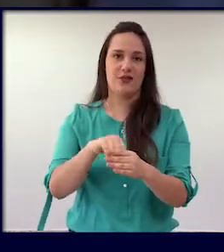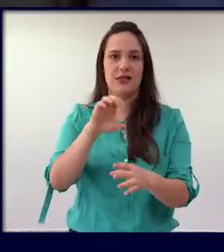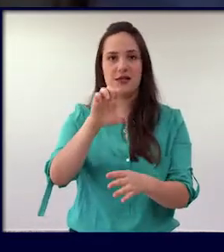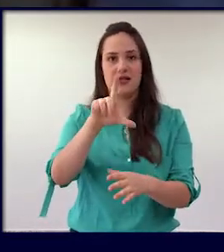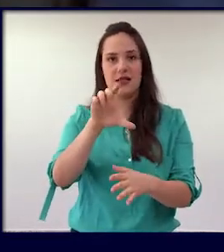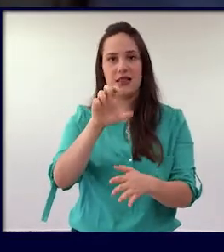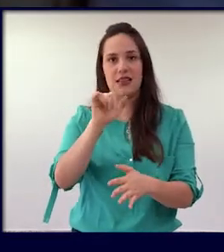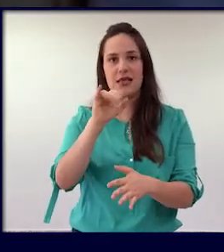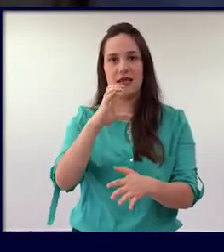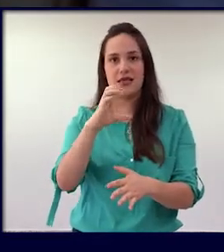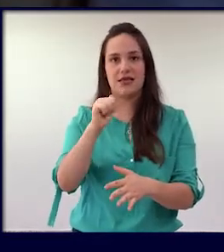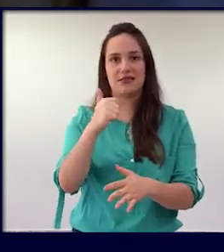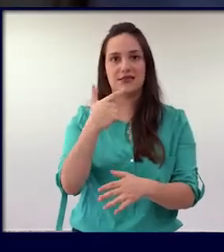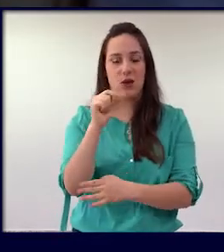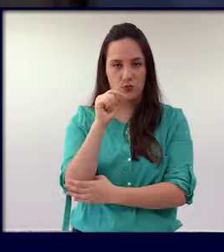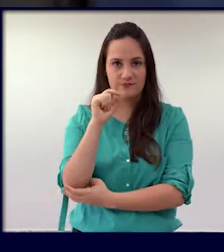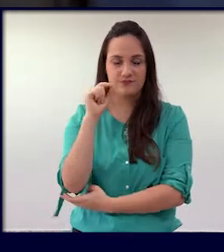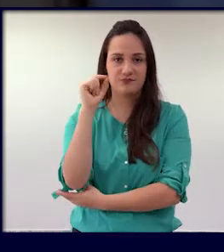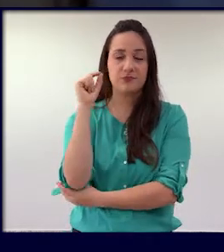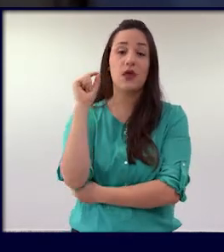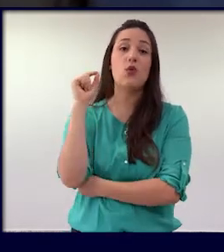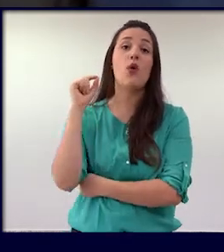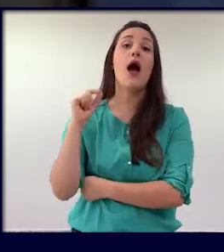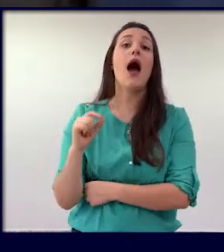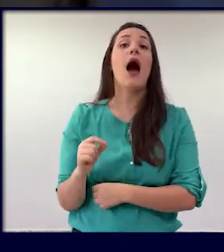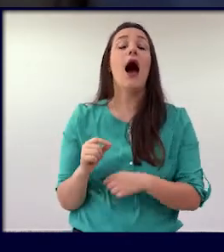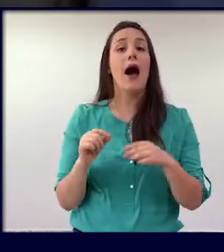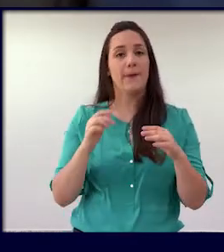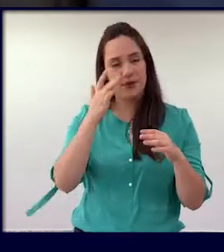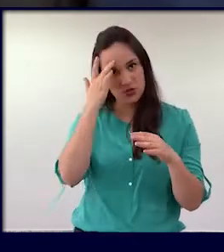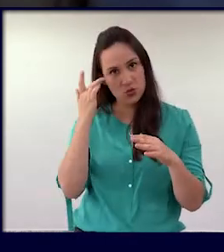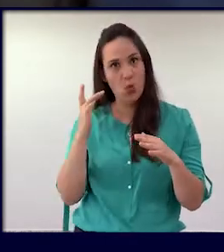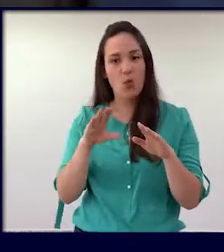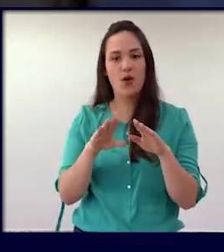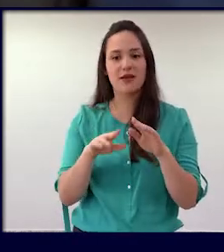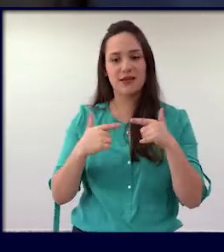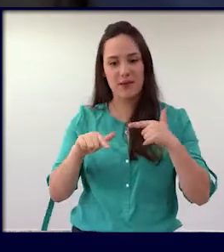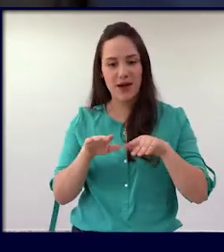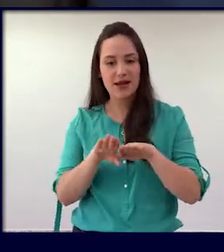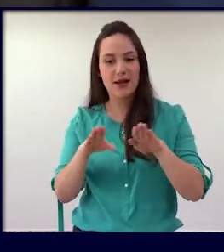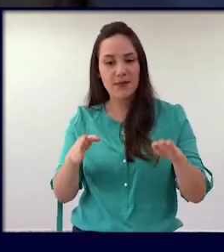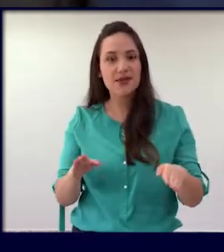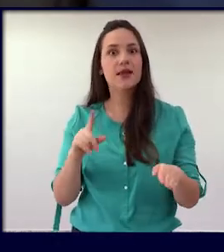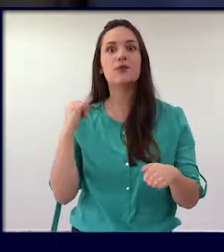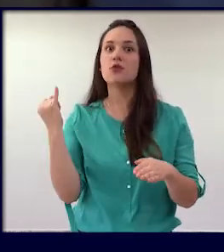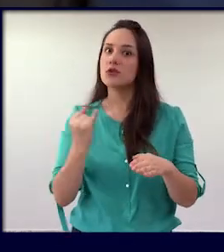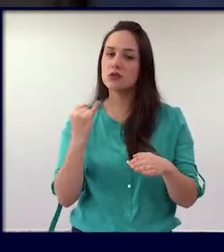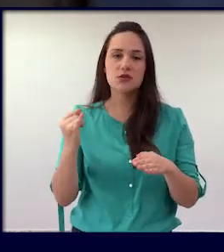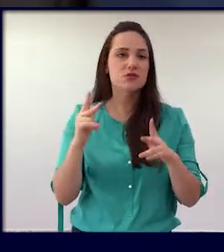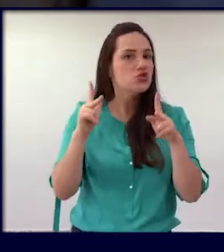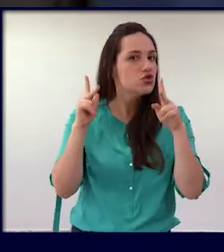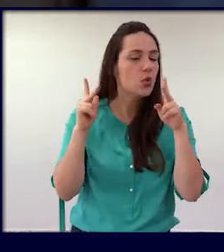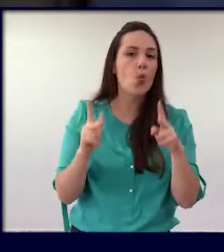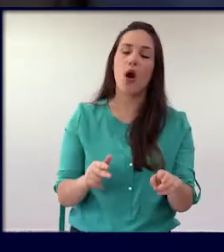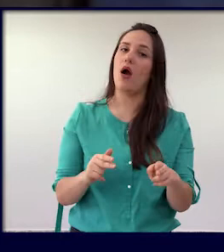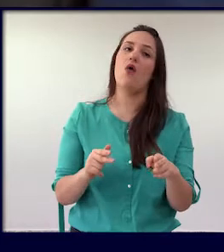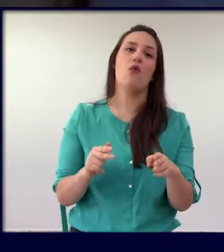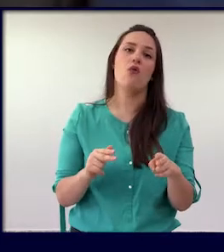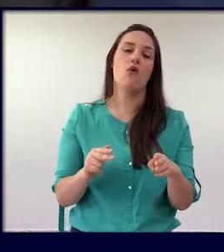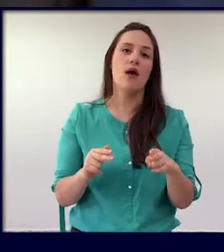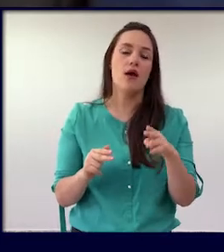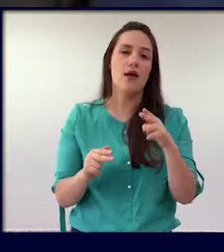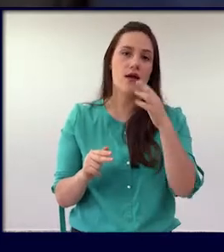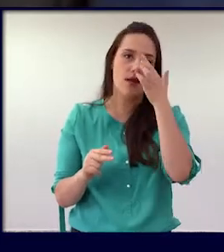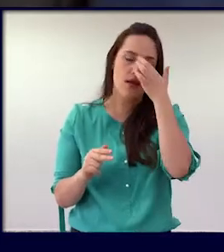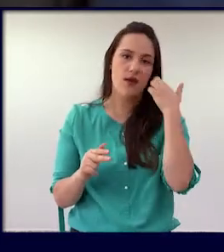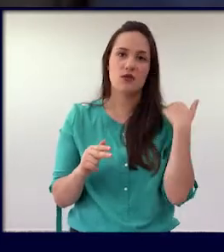Então, a gente pode concluir que o mesário ele é tão importante quanto a própria eleição em si para a manutenção da nossa